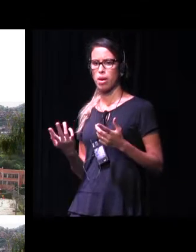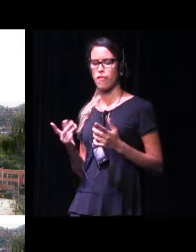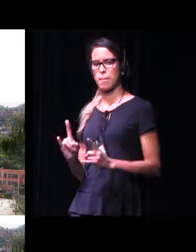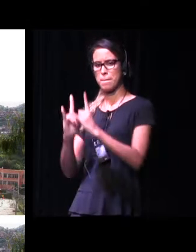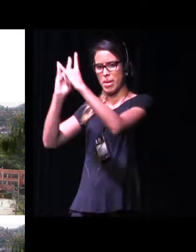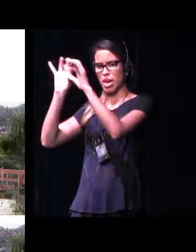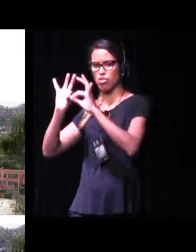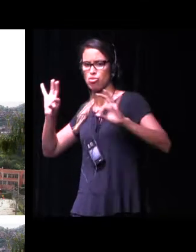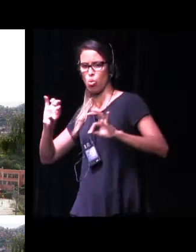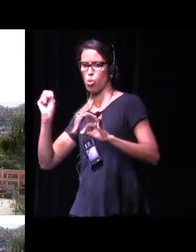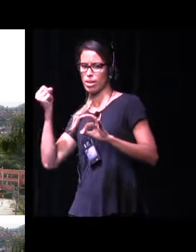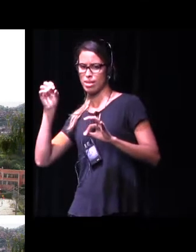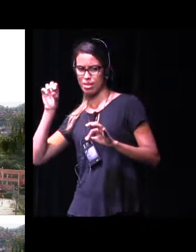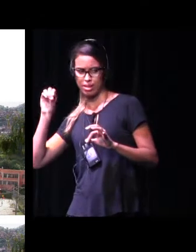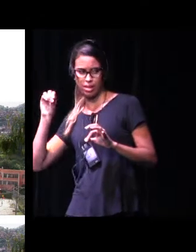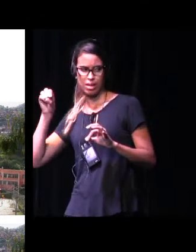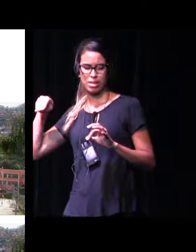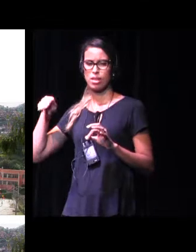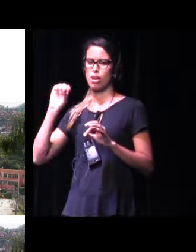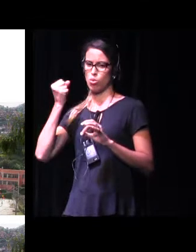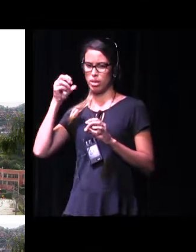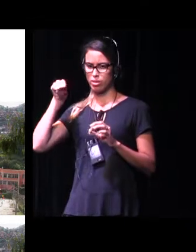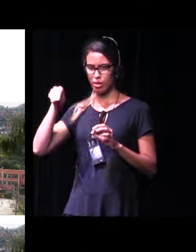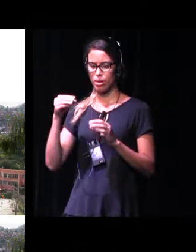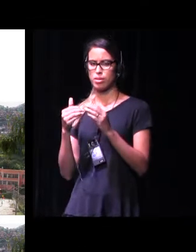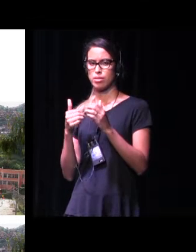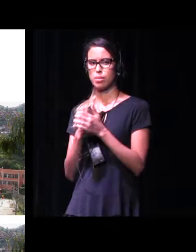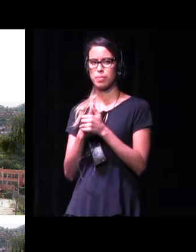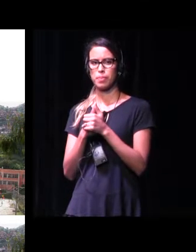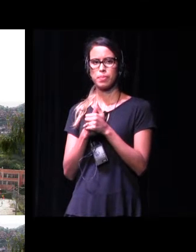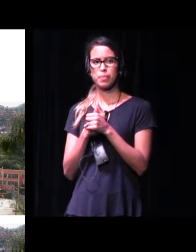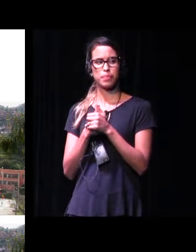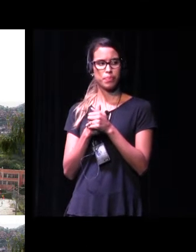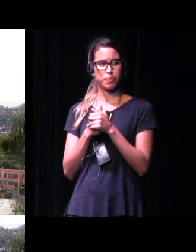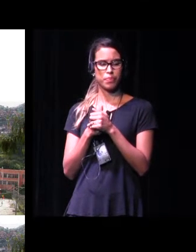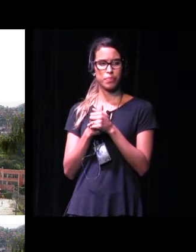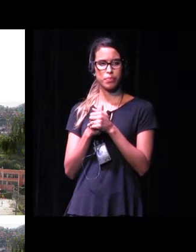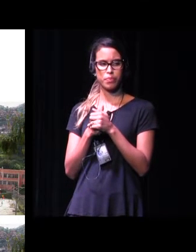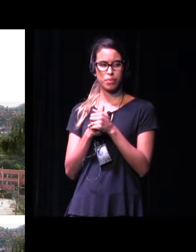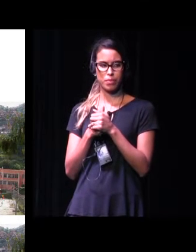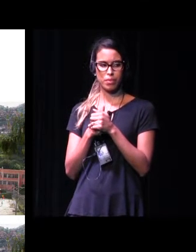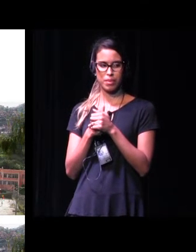um prédio de 80 por 80, de uma quadra,